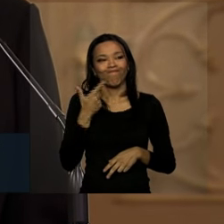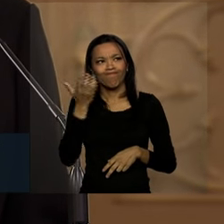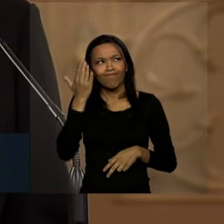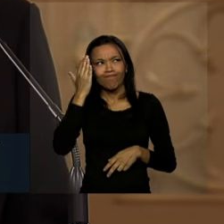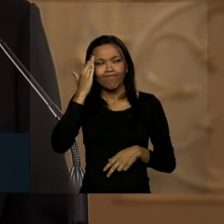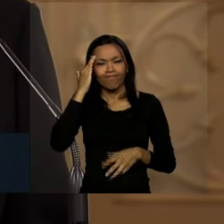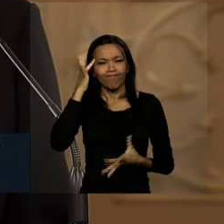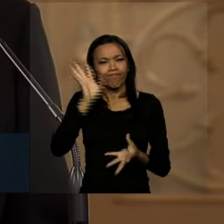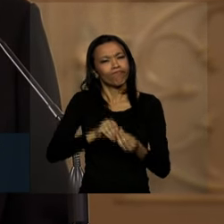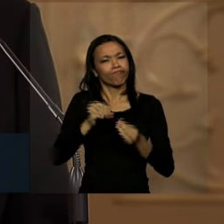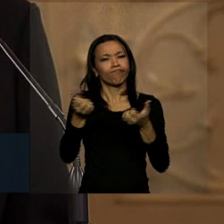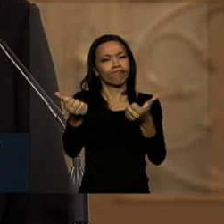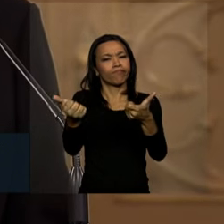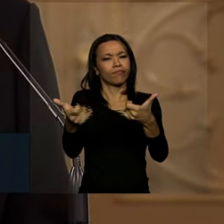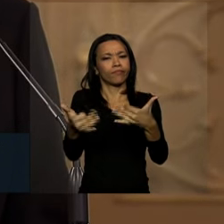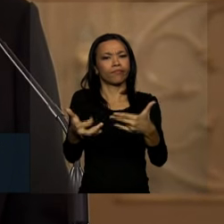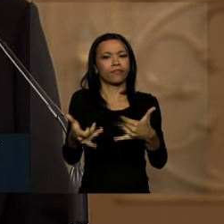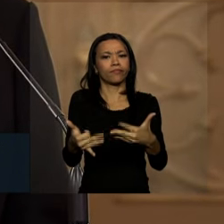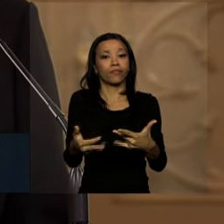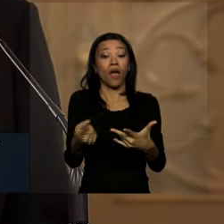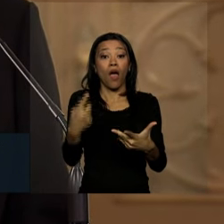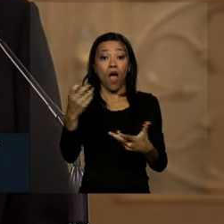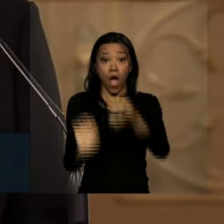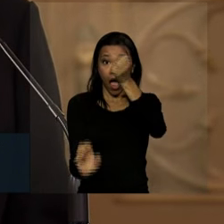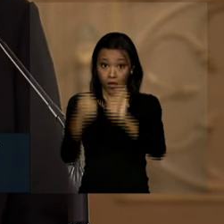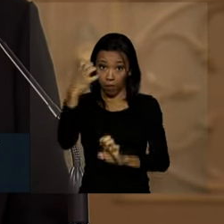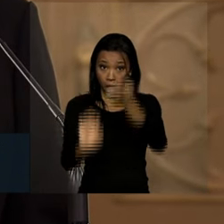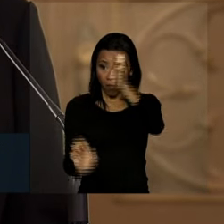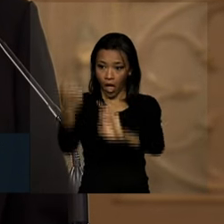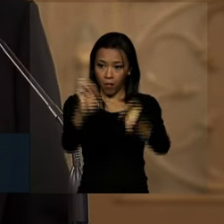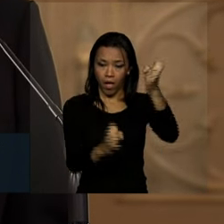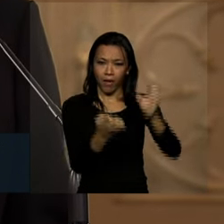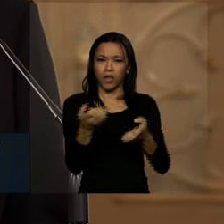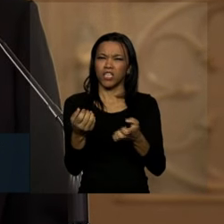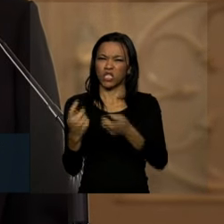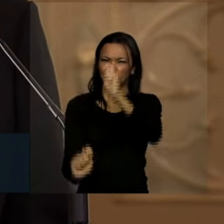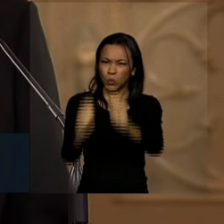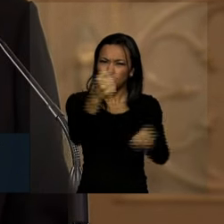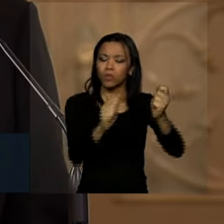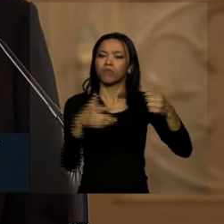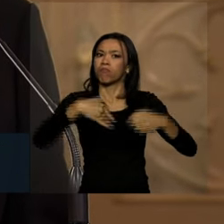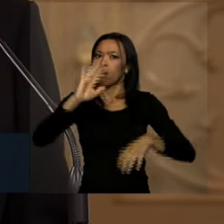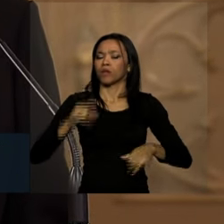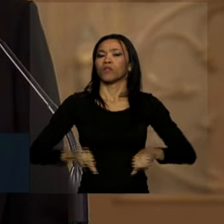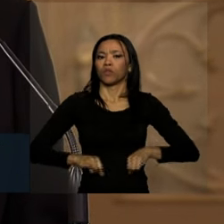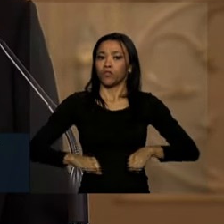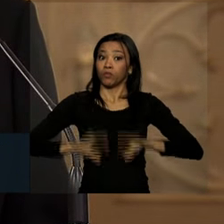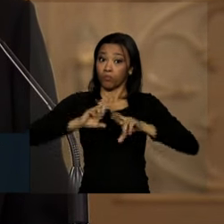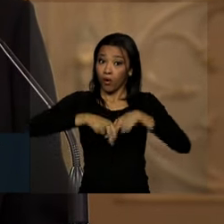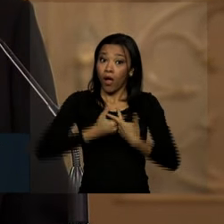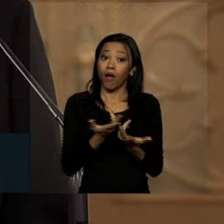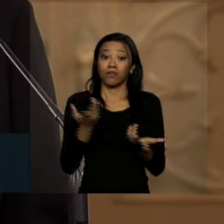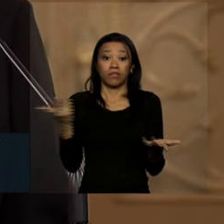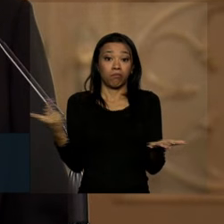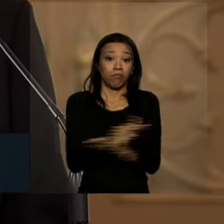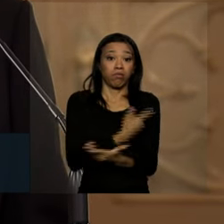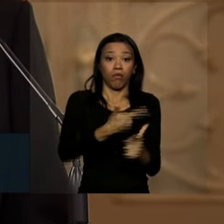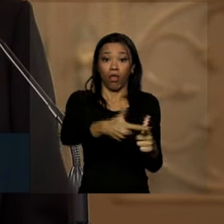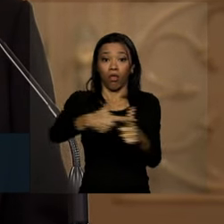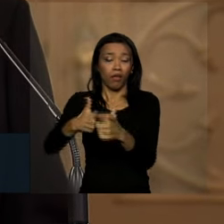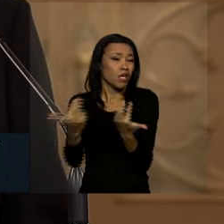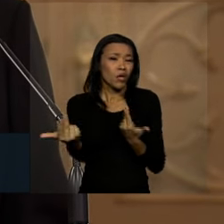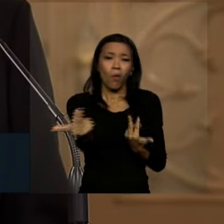explicável que seja a nossa indústria que mais tenha sofrido diante da crise, assim como a indústria de